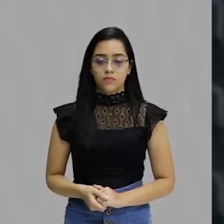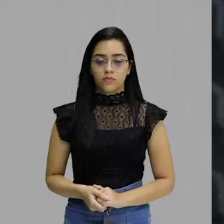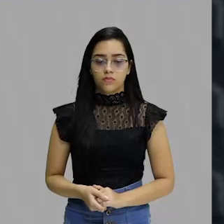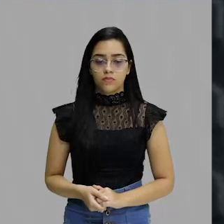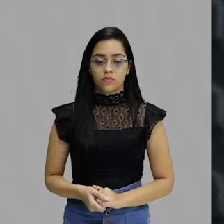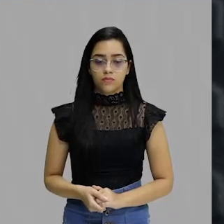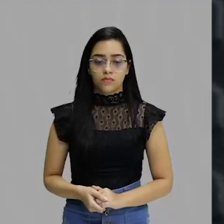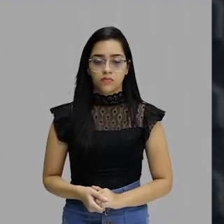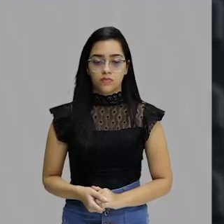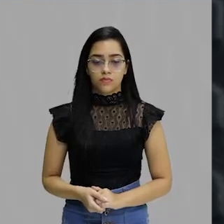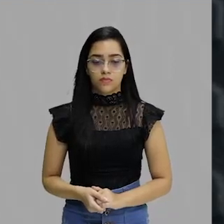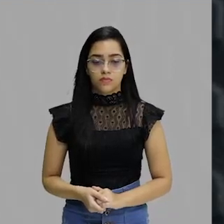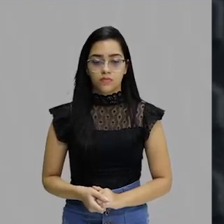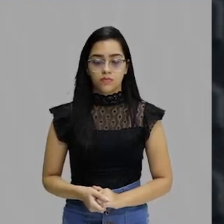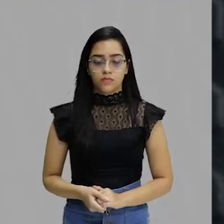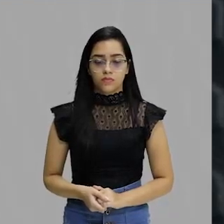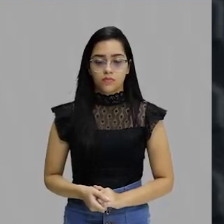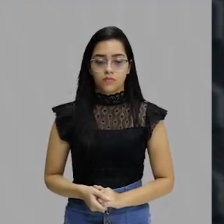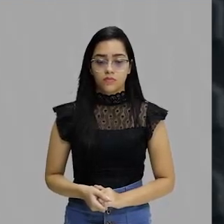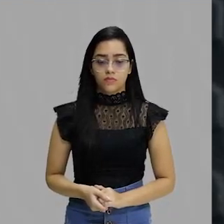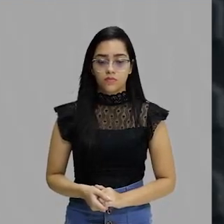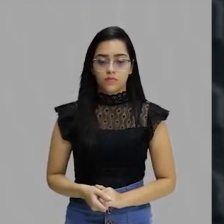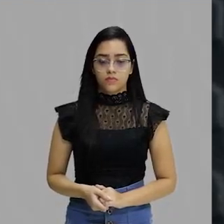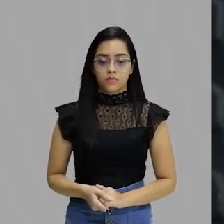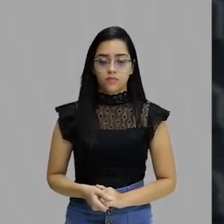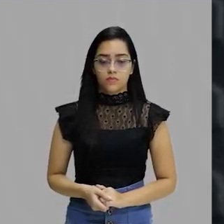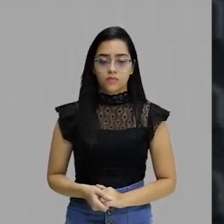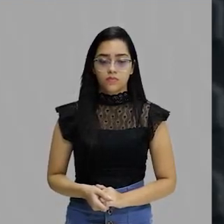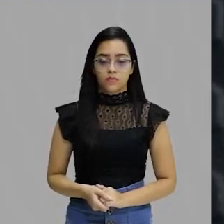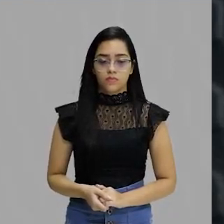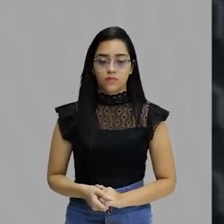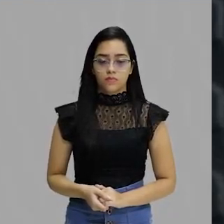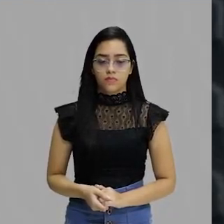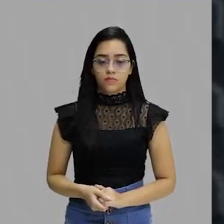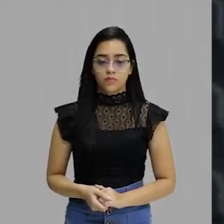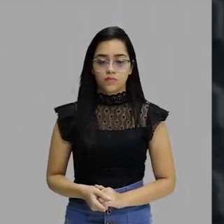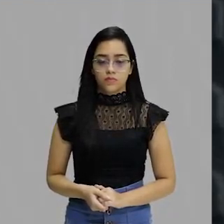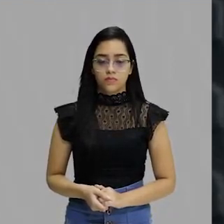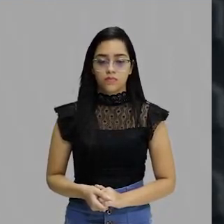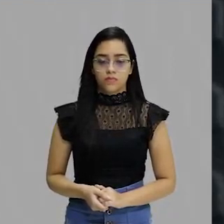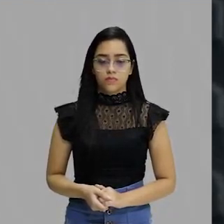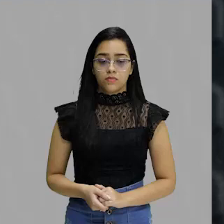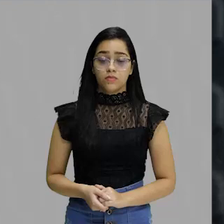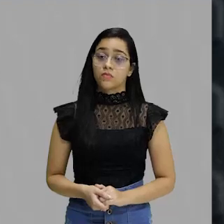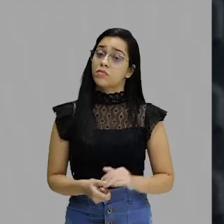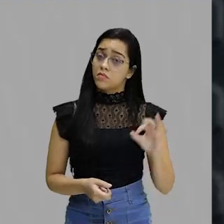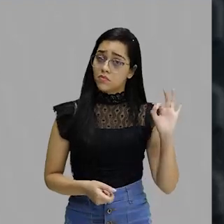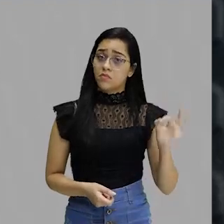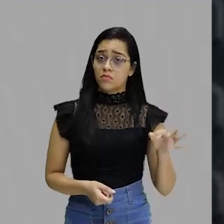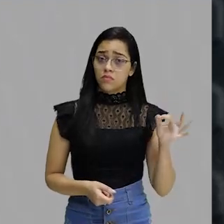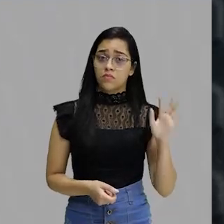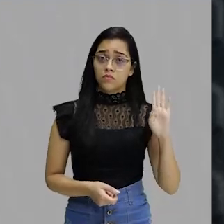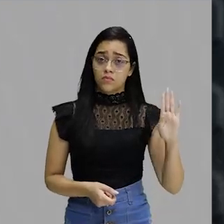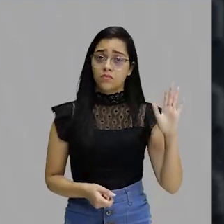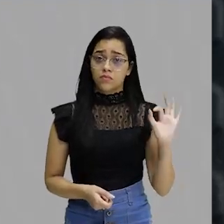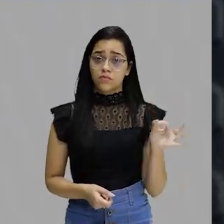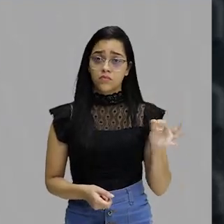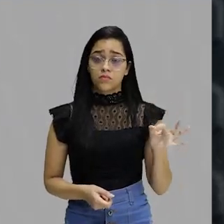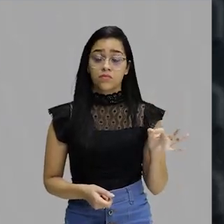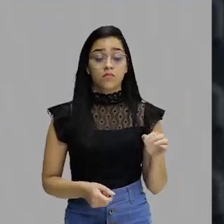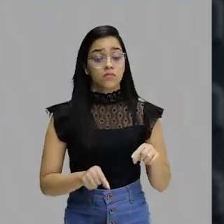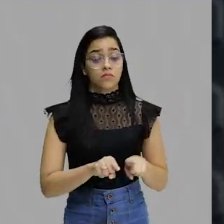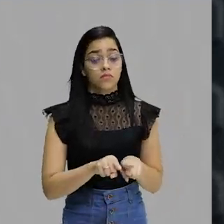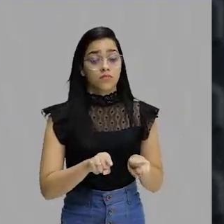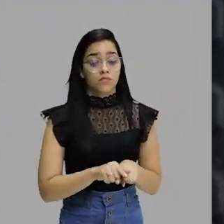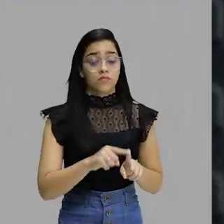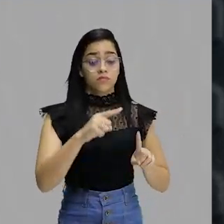ectoparasitas. Estes organismos buscam abrigo e alimento no hospedeiro. Corretíssimo.